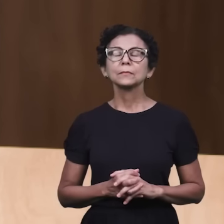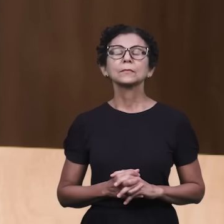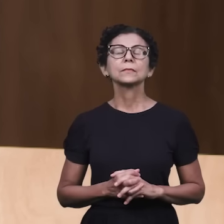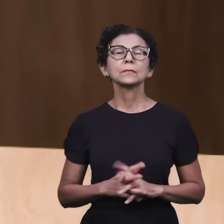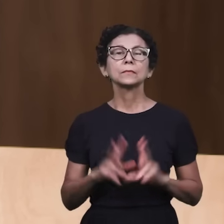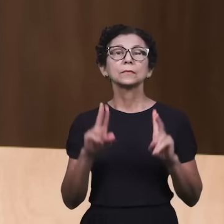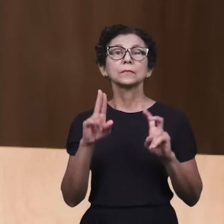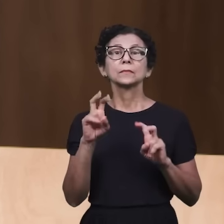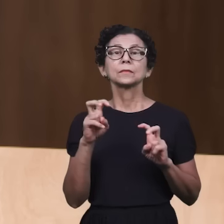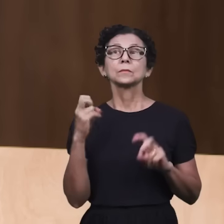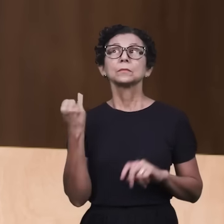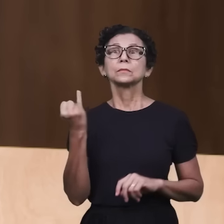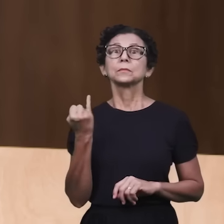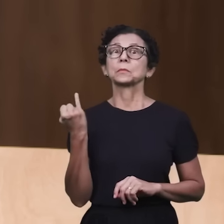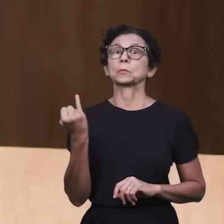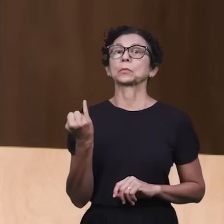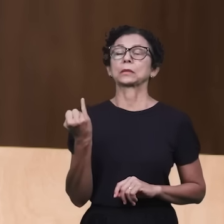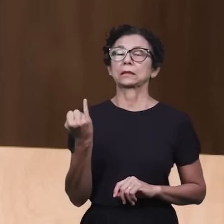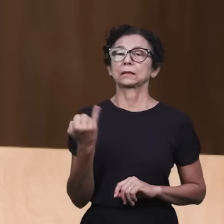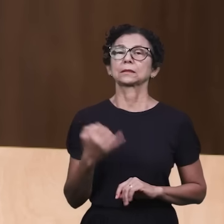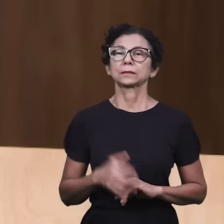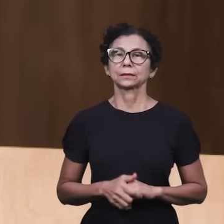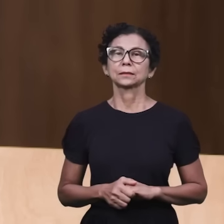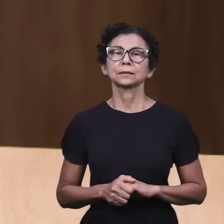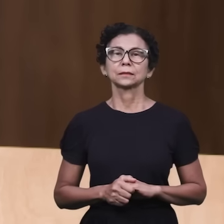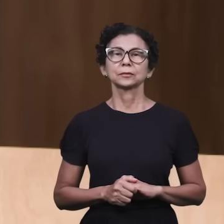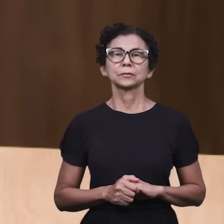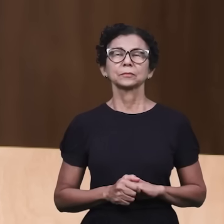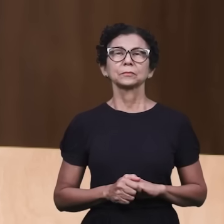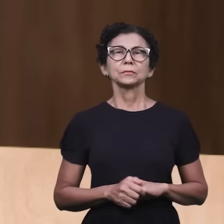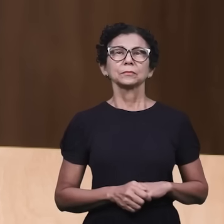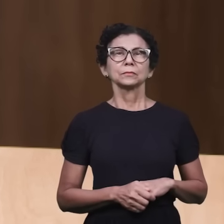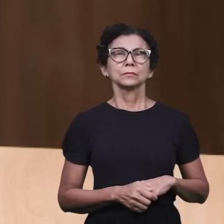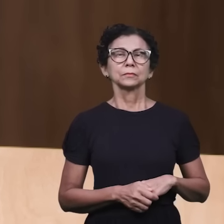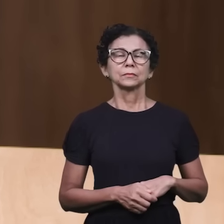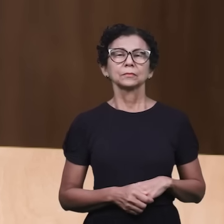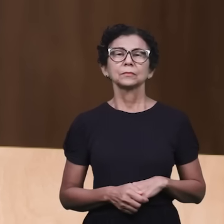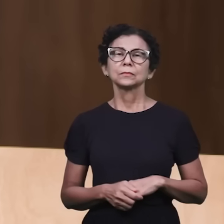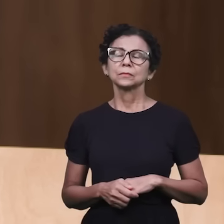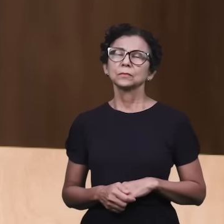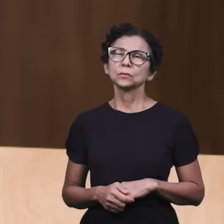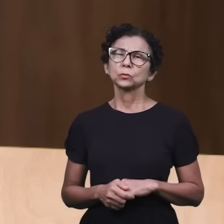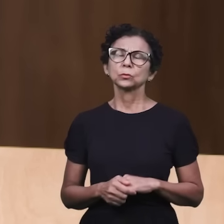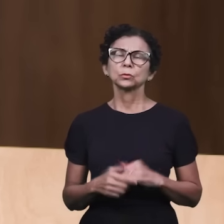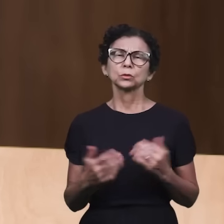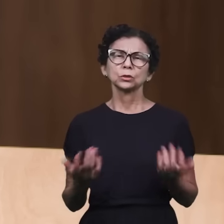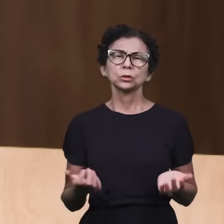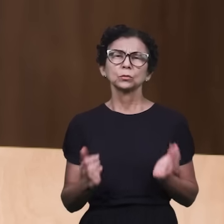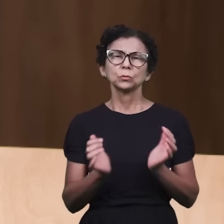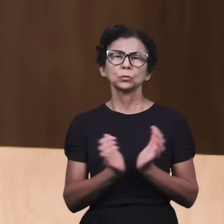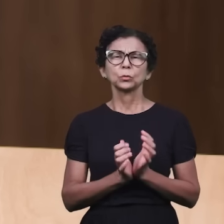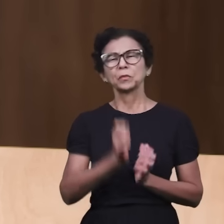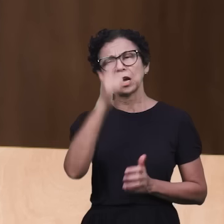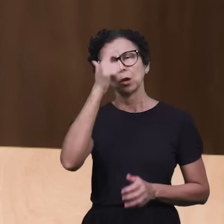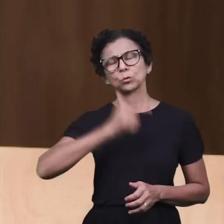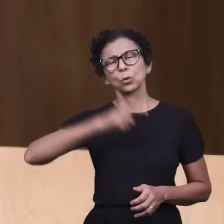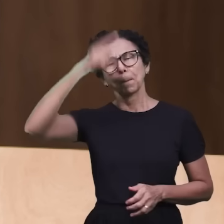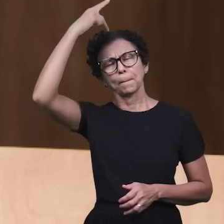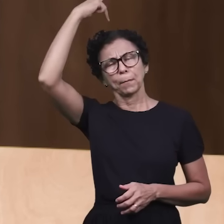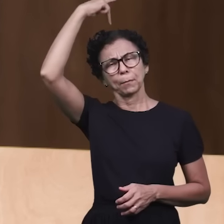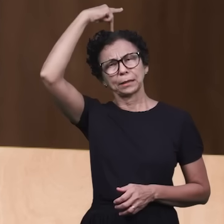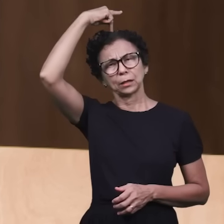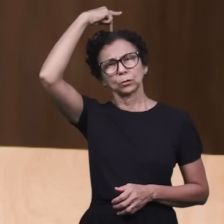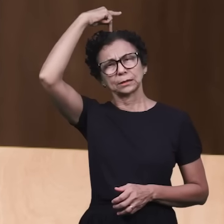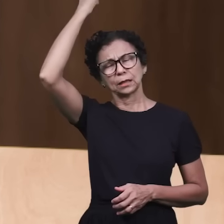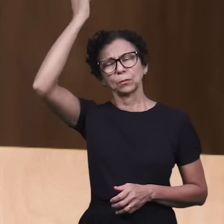muito importante, principalmente para os irmãos, aqueles que se dizem pentecostais, e nós vamos tratar de batismo